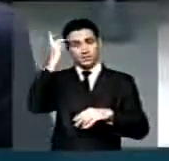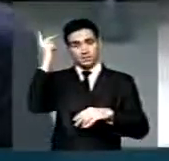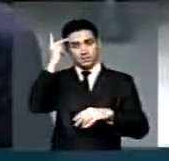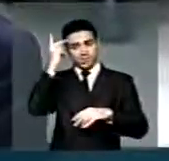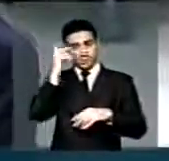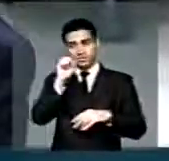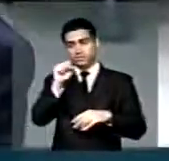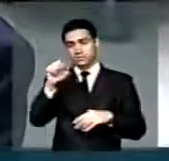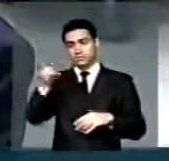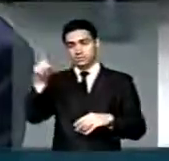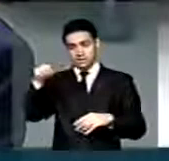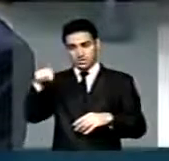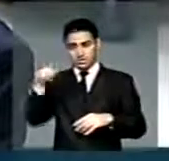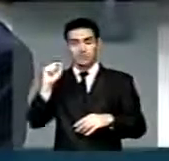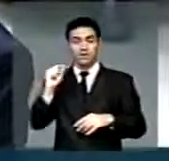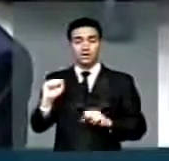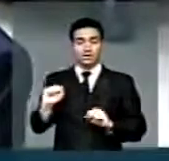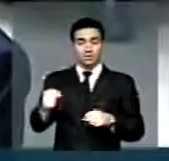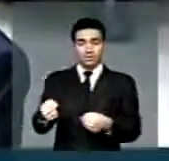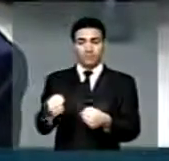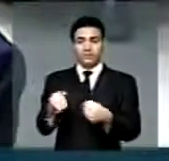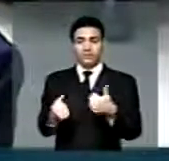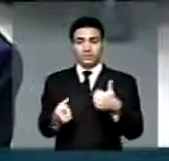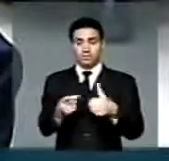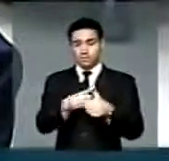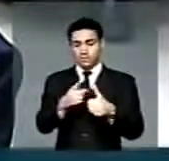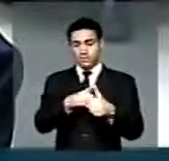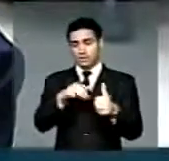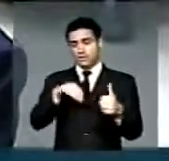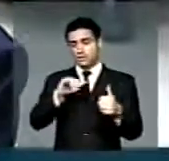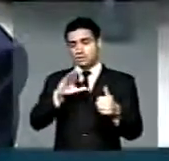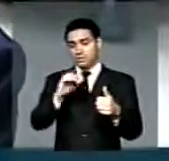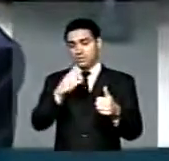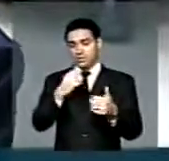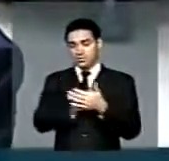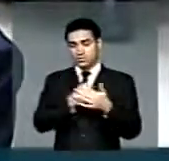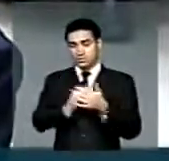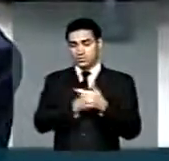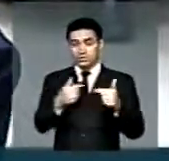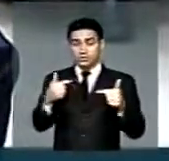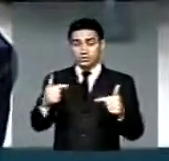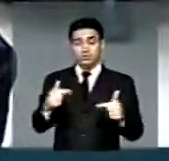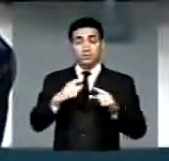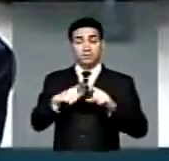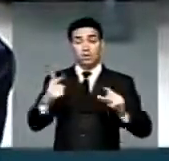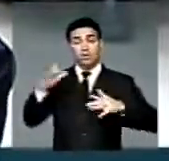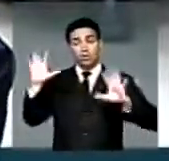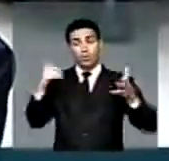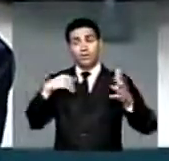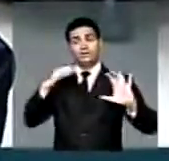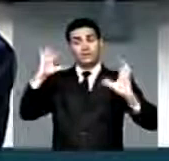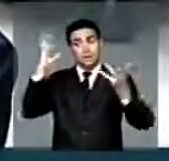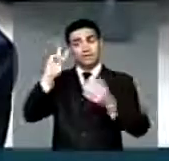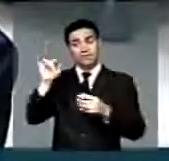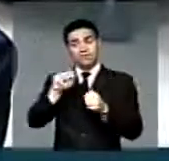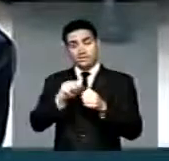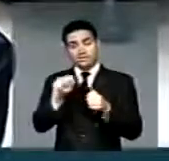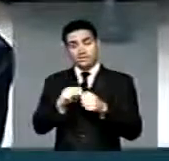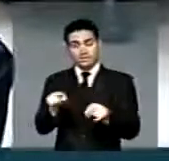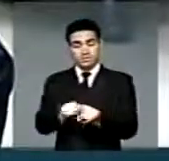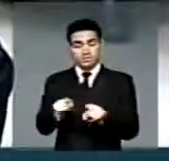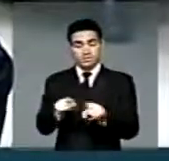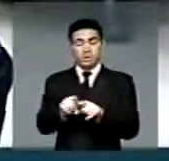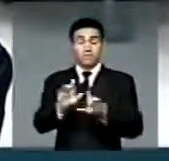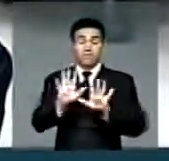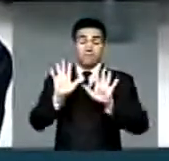ato, em defesa de um 1º de maio de luta. Mas outras celebrações serão feitas, e por incrível que